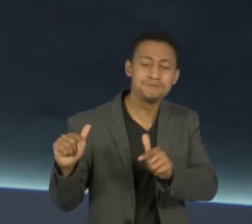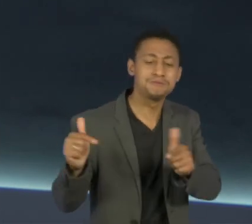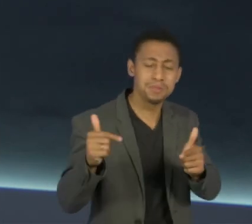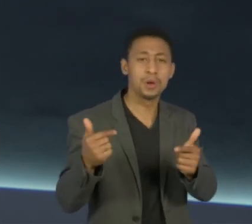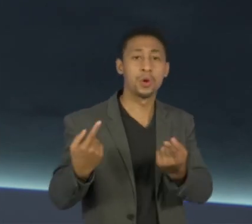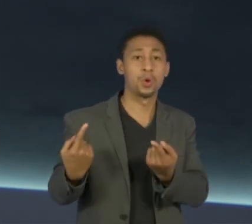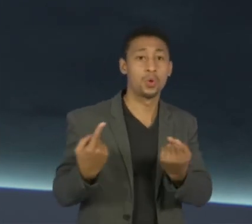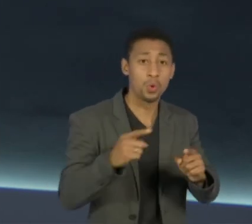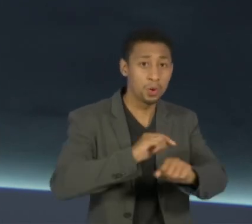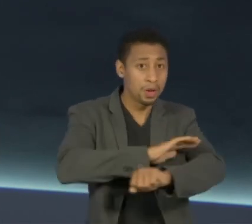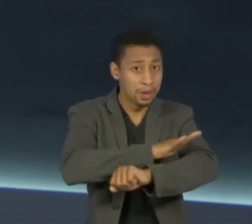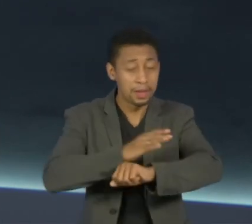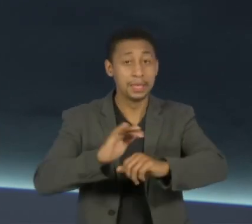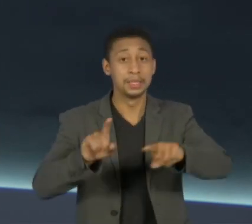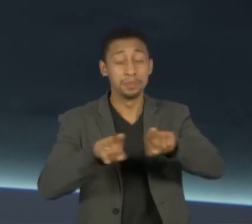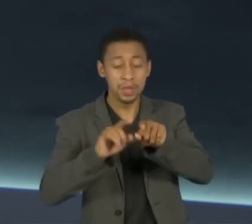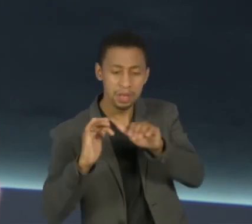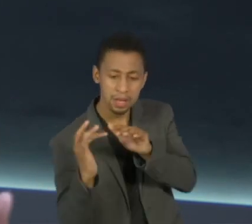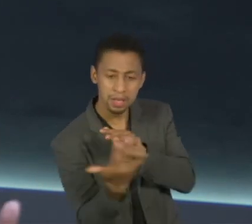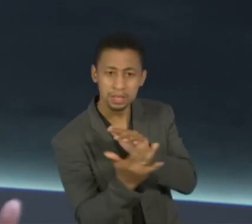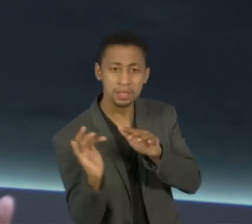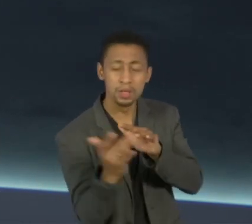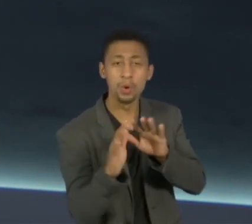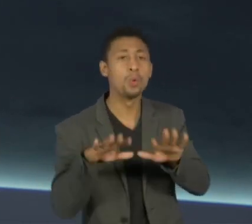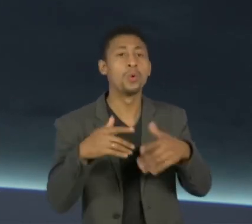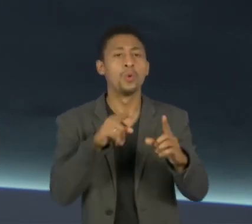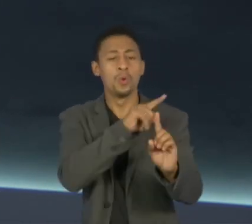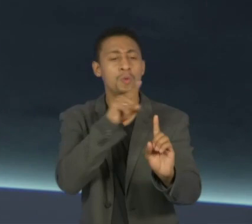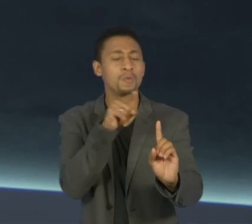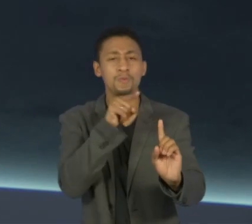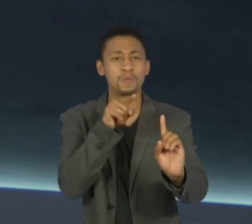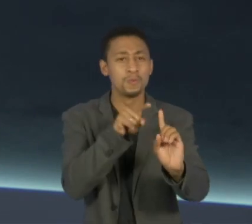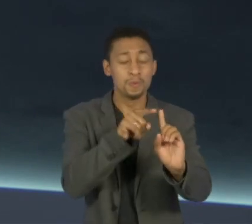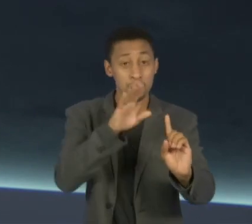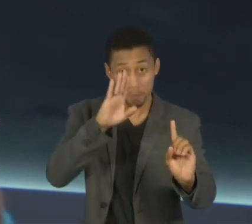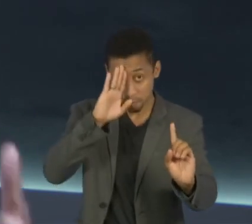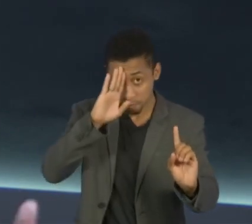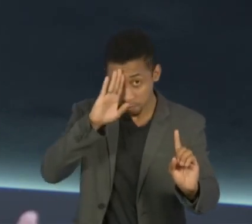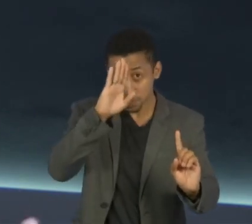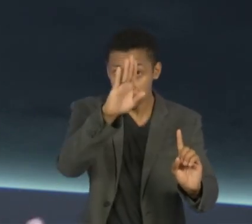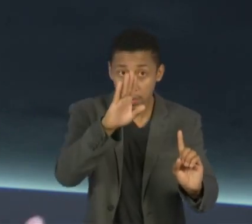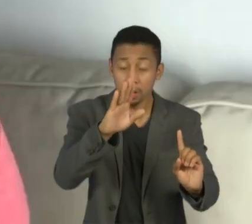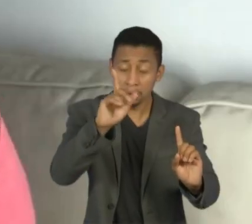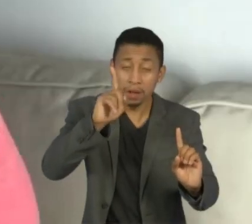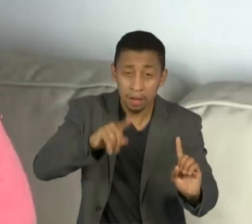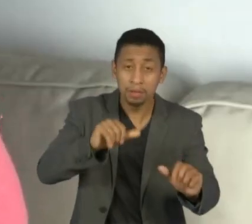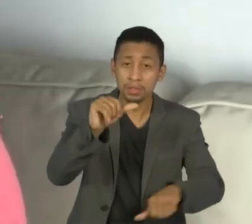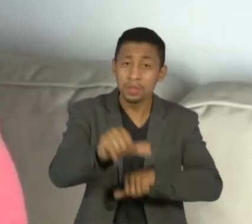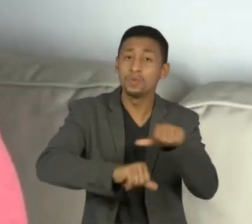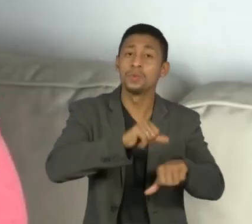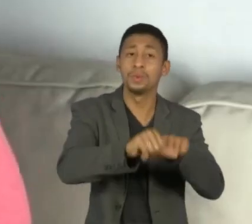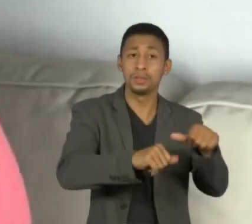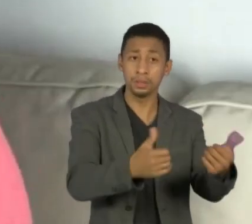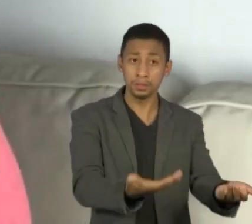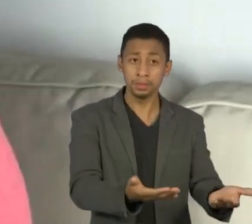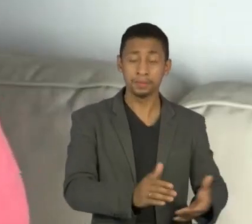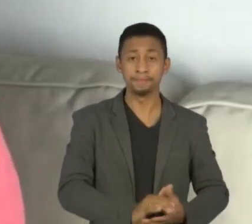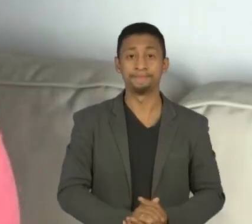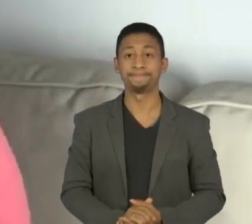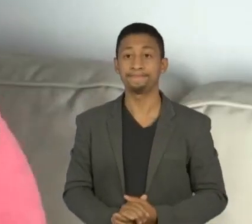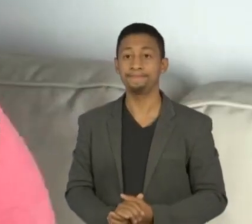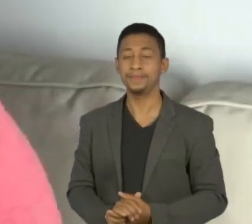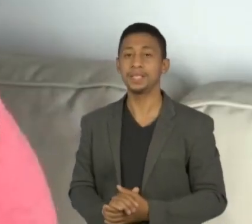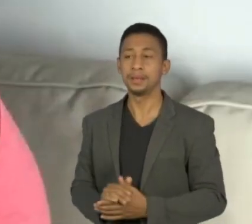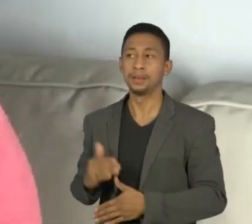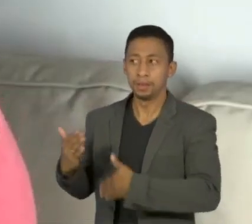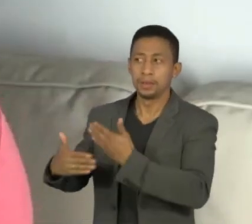meios digitais e que tem como objetivo, né, principal a transformação? O que nós queremos para as próximas